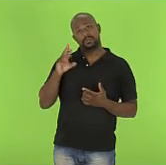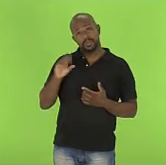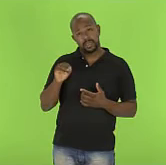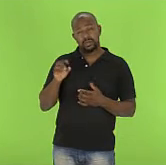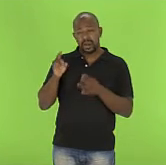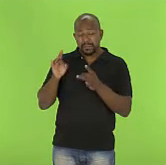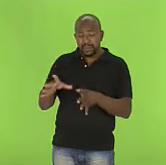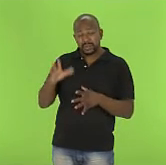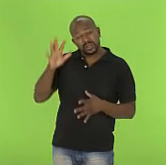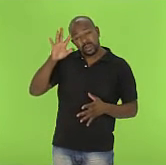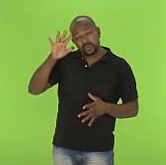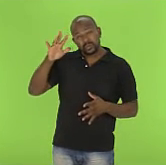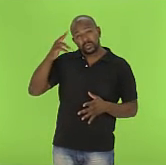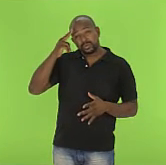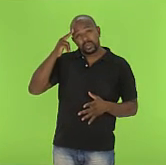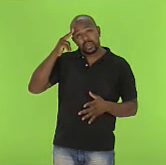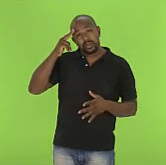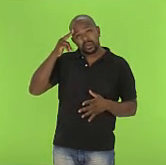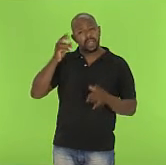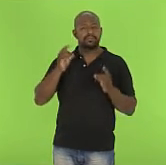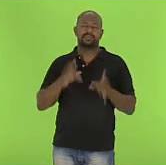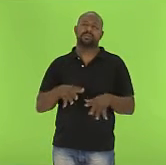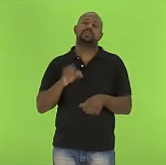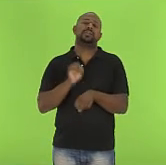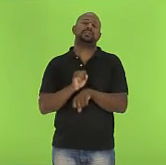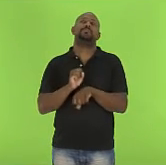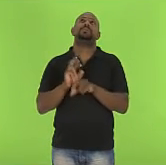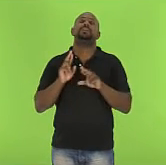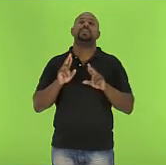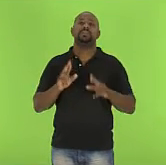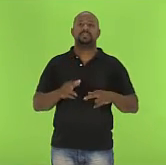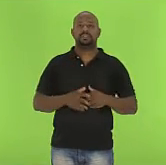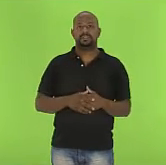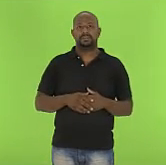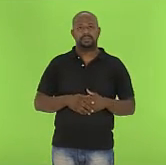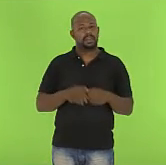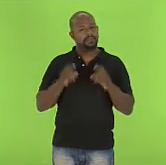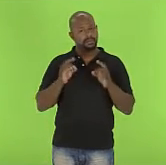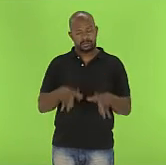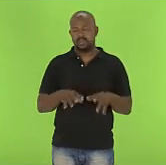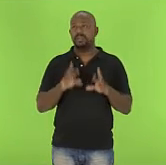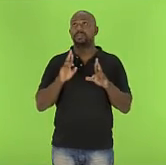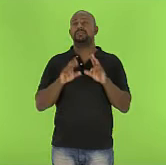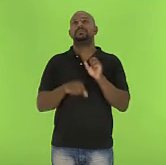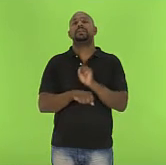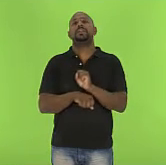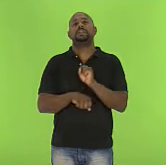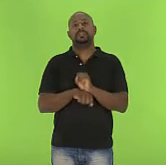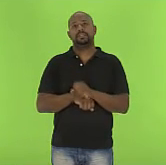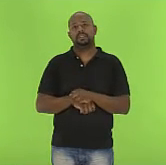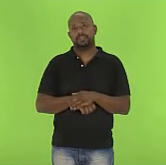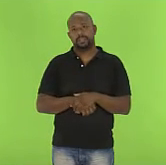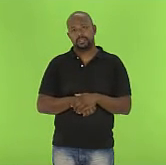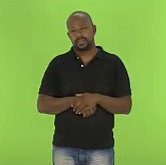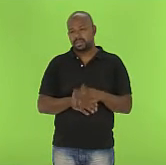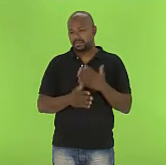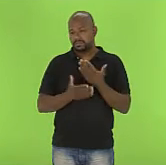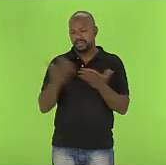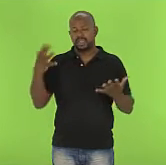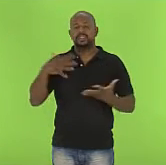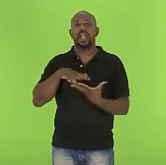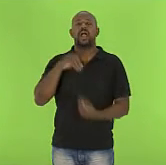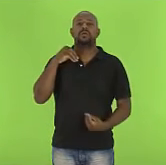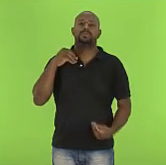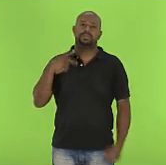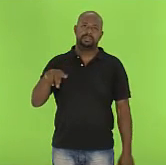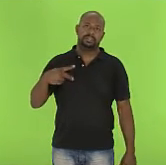o Pedro, quando abandona o sonho, abandona a esperança. Quando ele abandona a esperança, ele